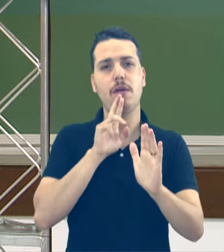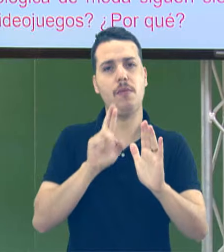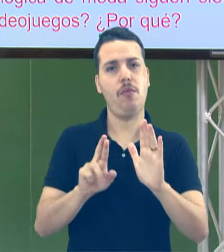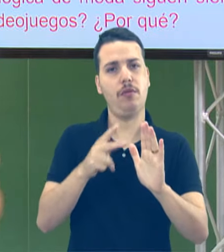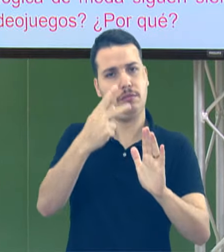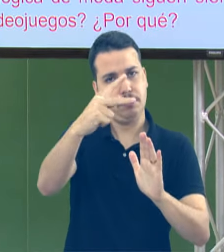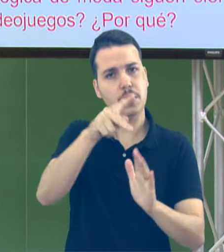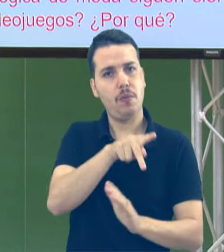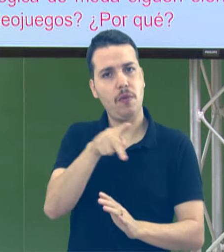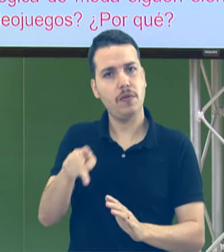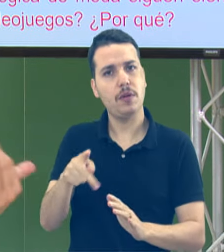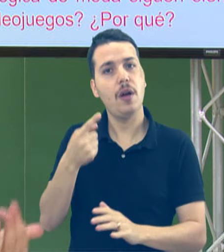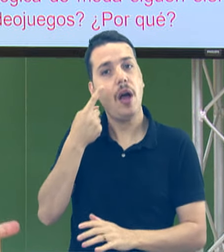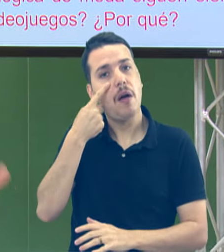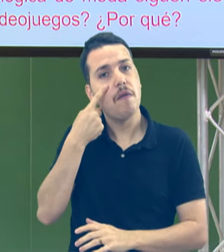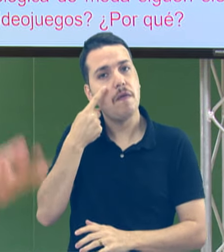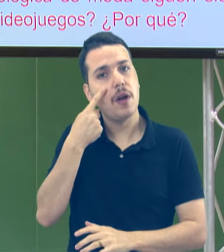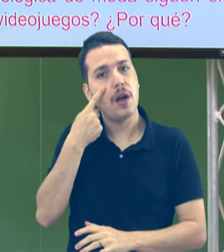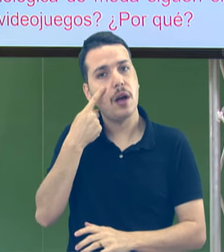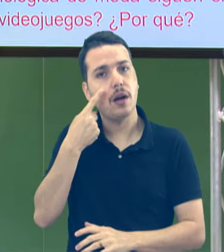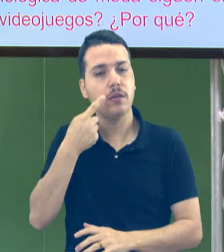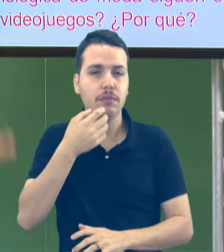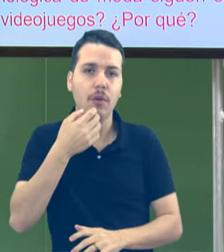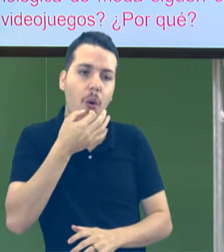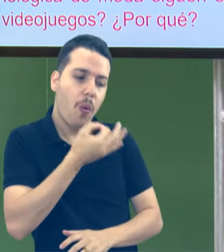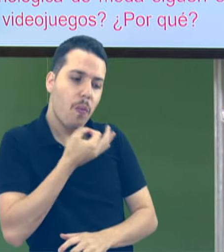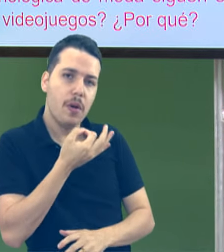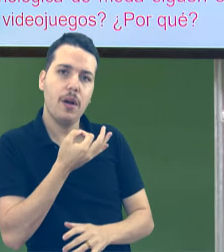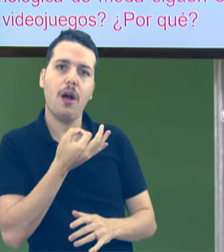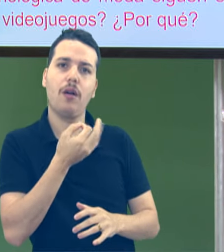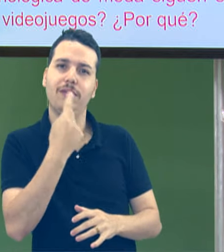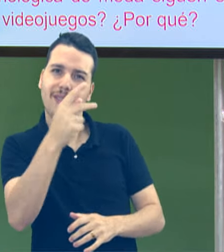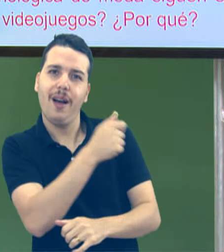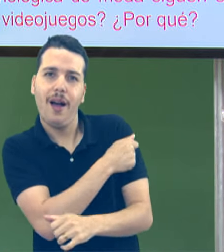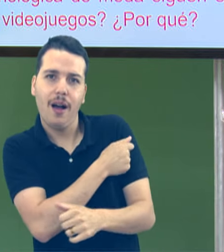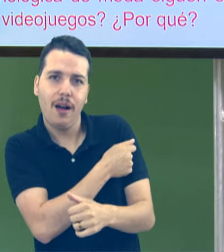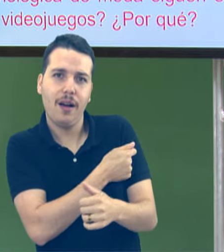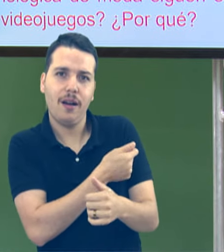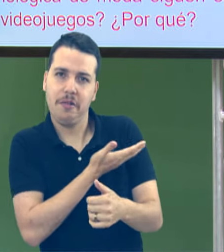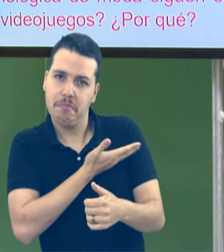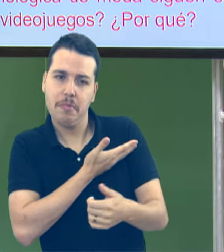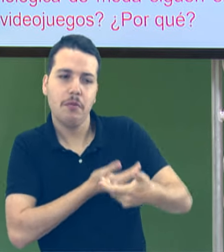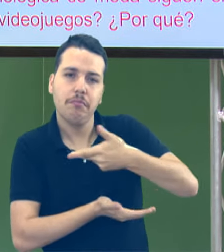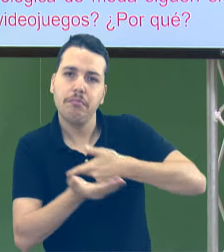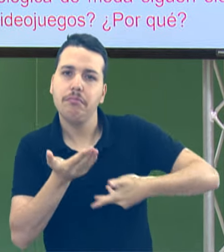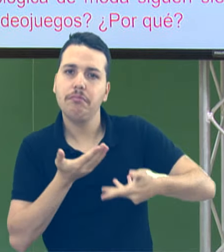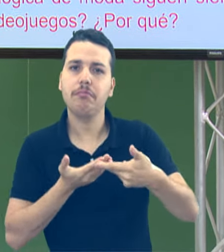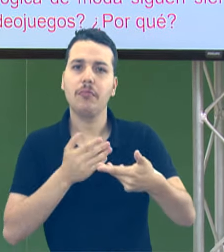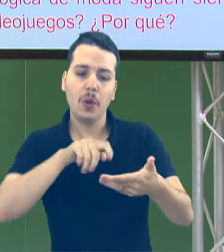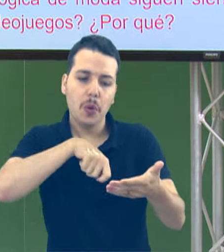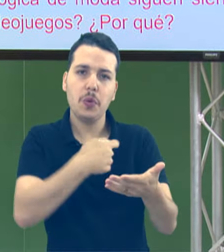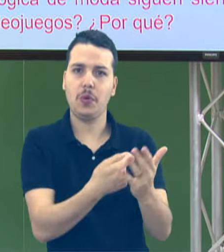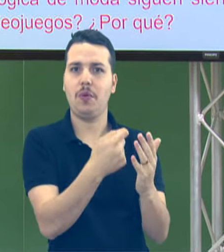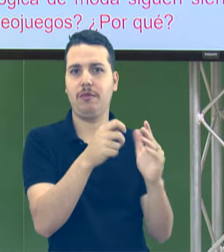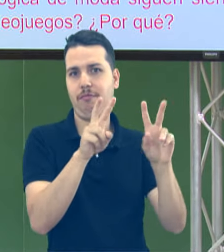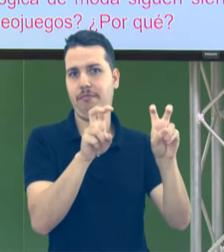e veja a partir da acepção dos outros colegas aí também, tá, a respeito